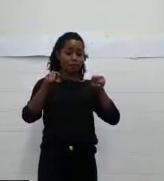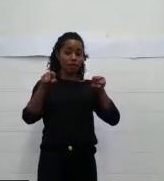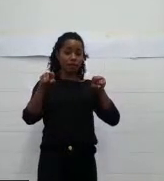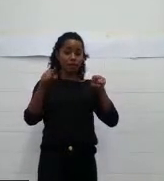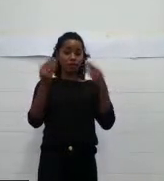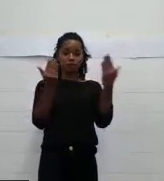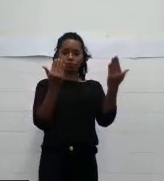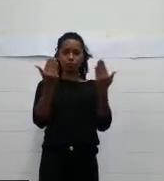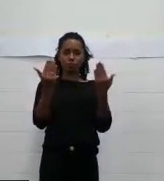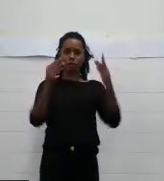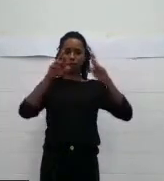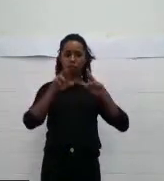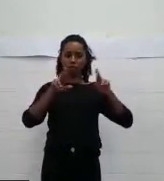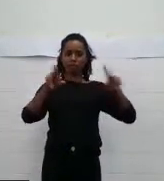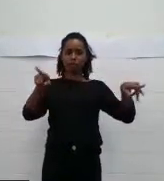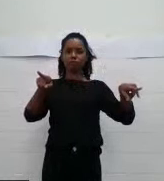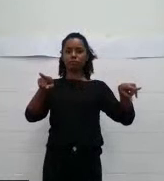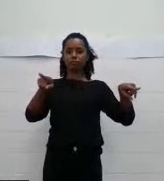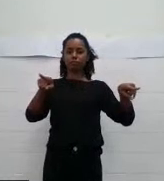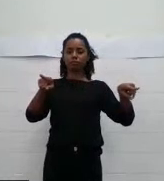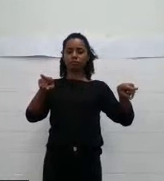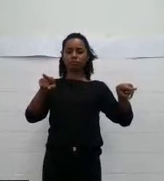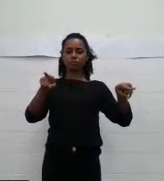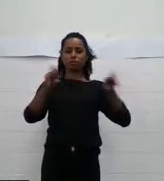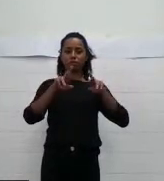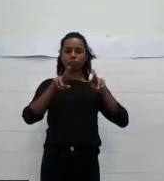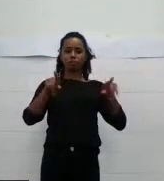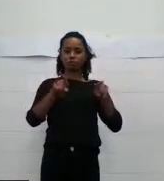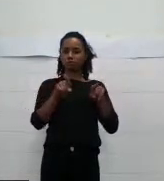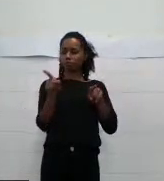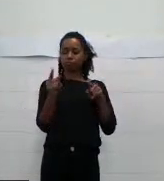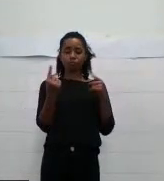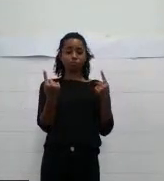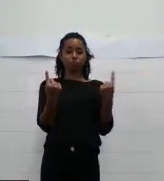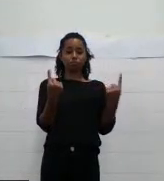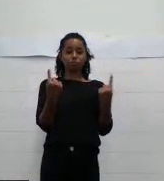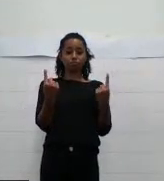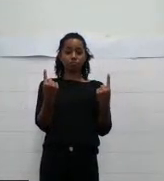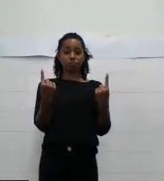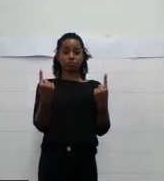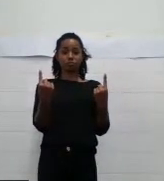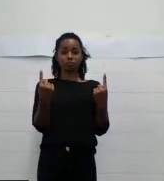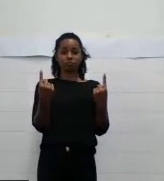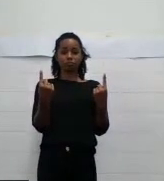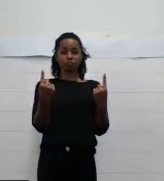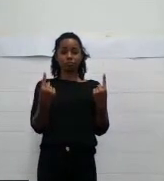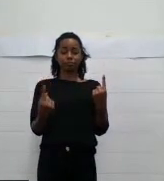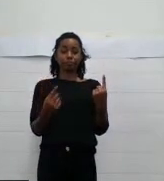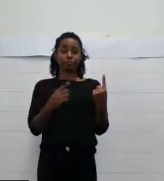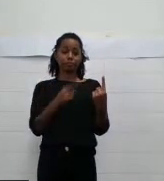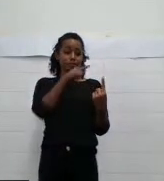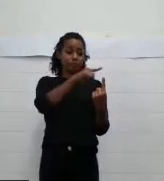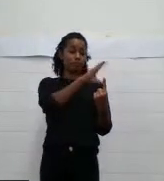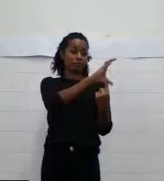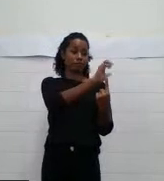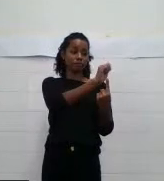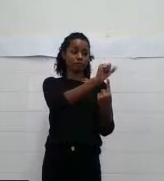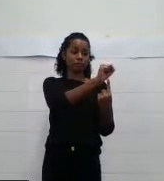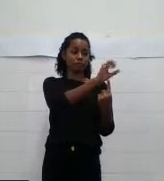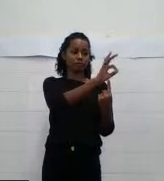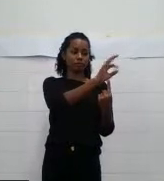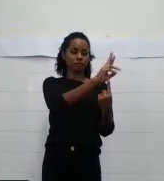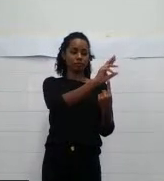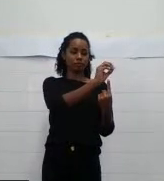são duas perspectivas completamente diferentes. A do Castro Alves, de olhar para o